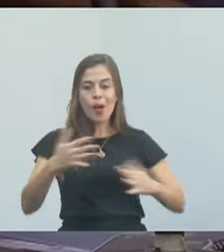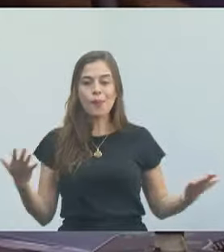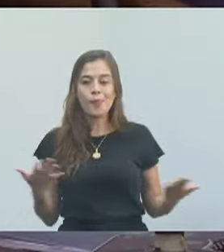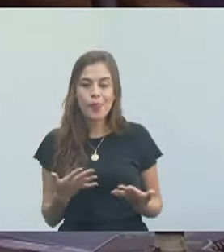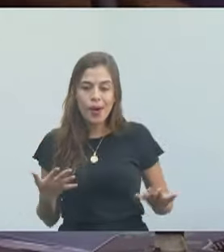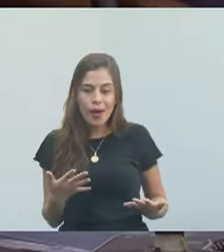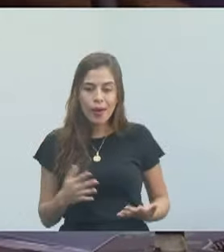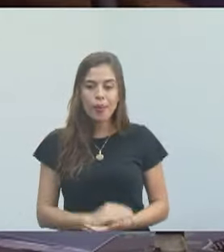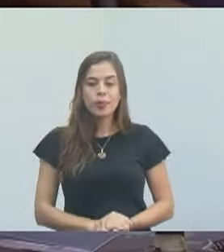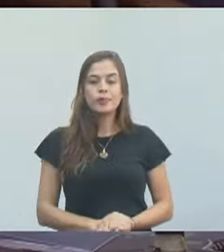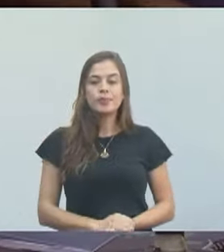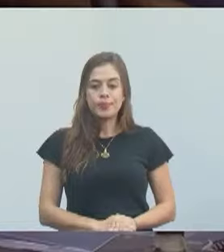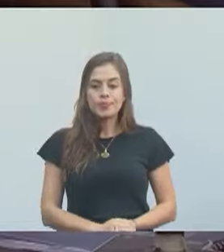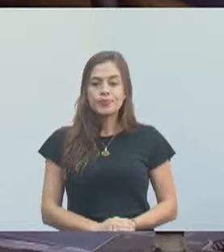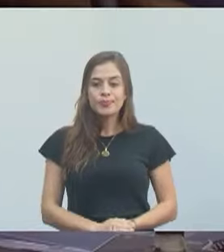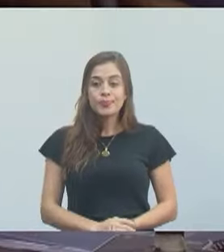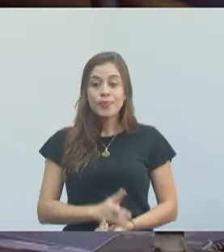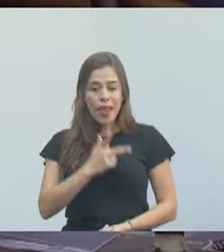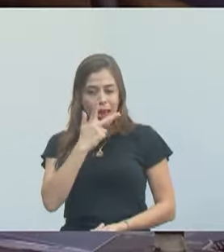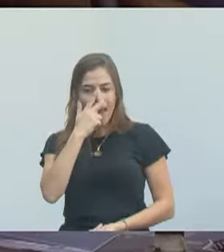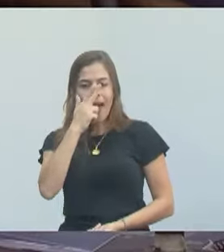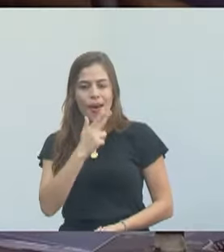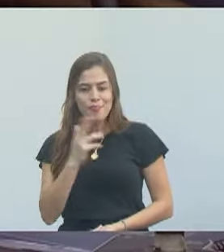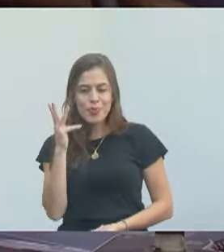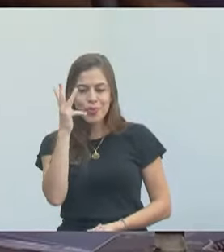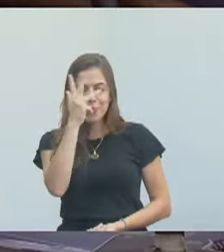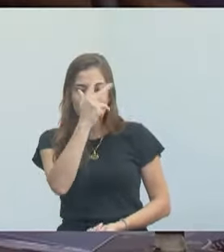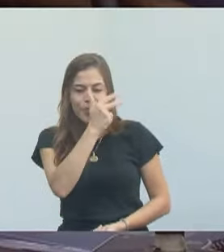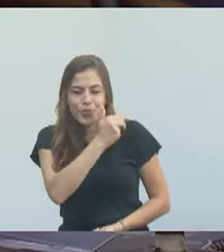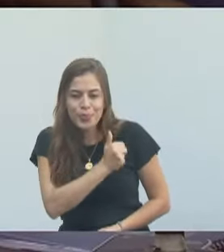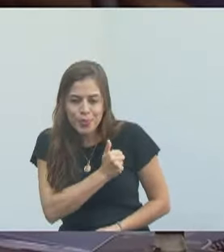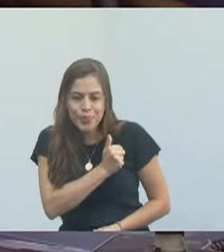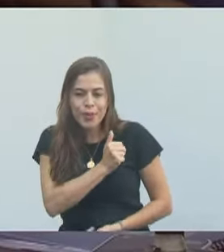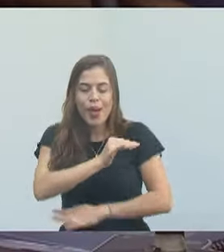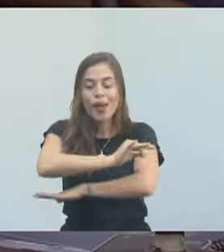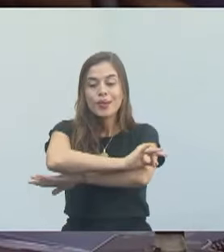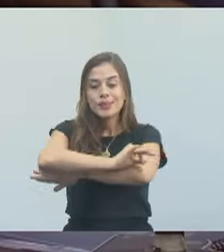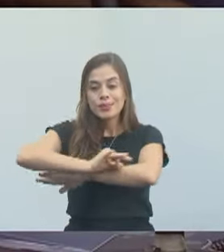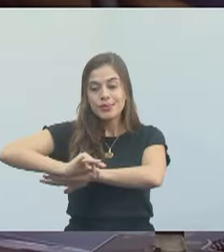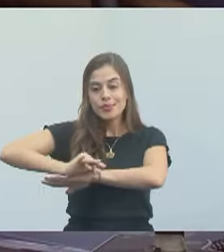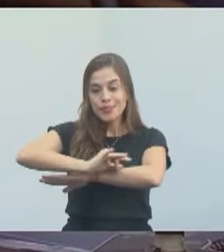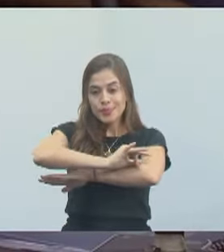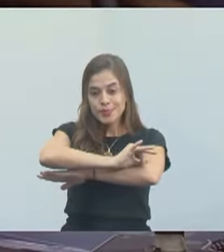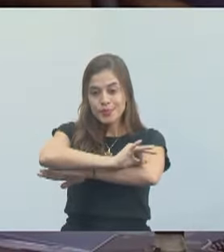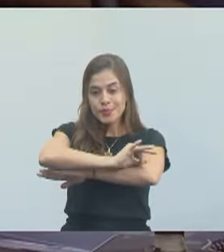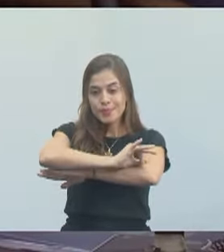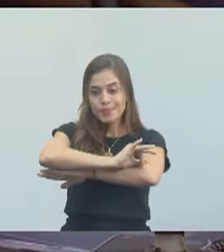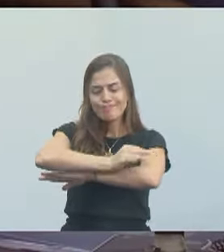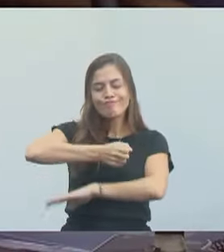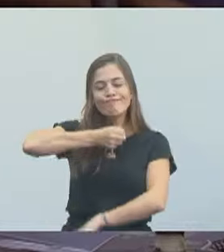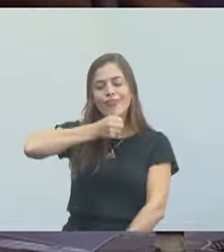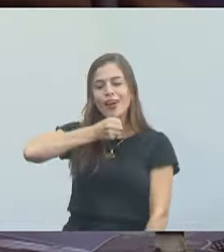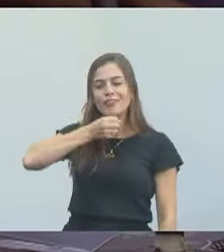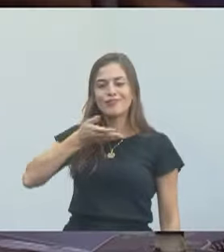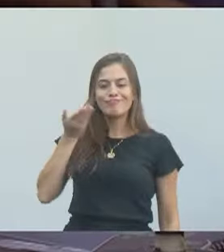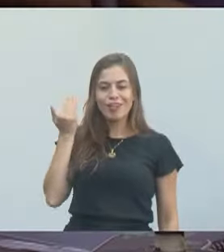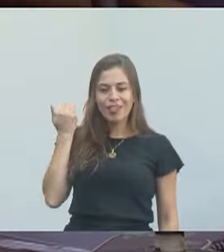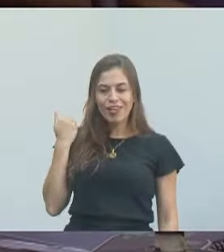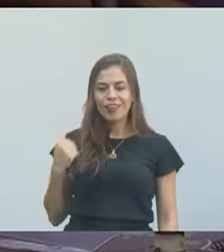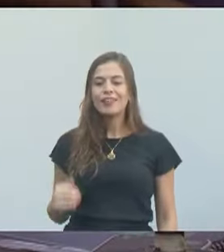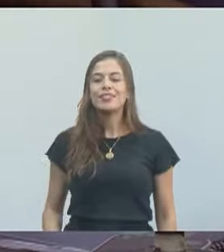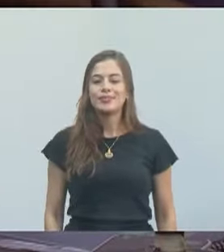atual. Eu acho muito bonito, né, a arquitetura antiga, não